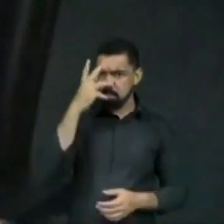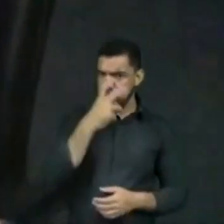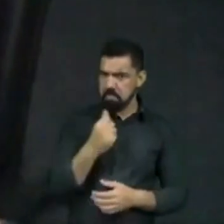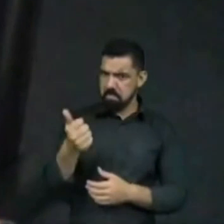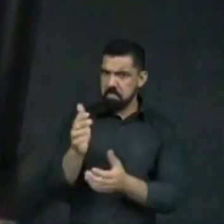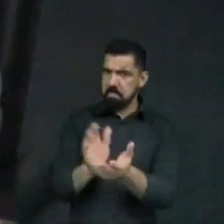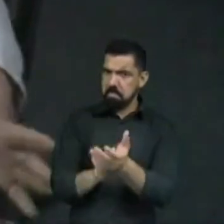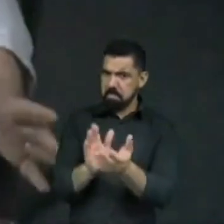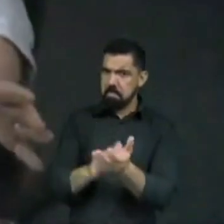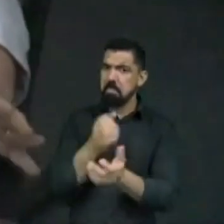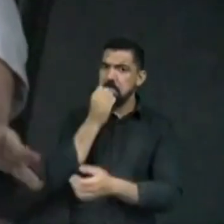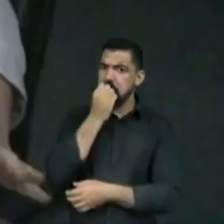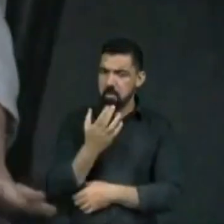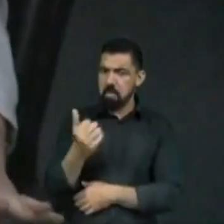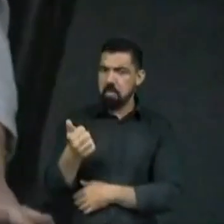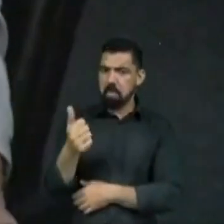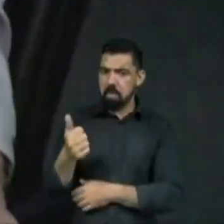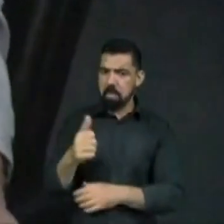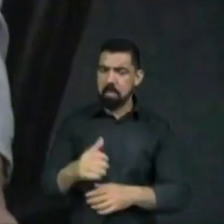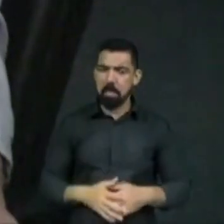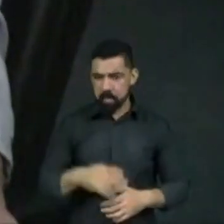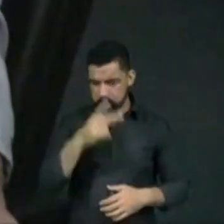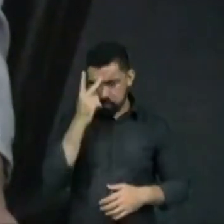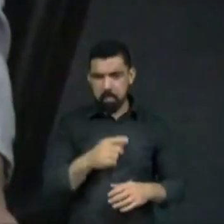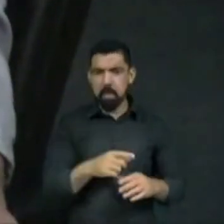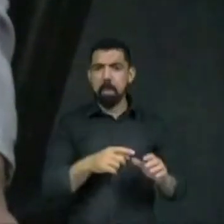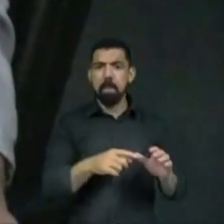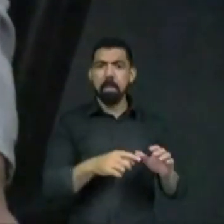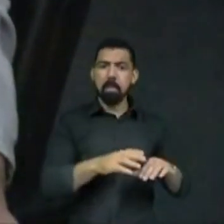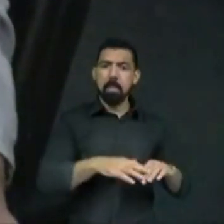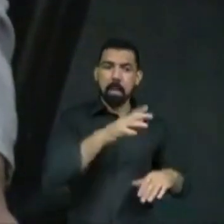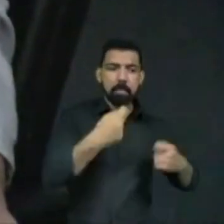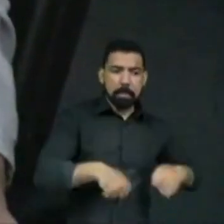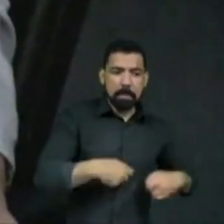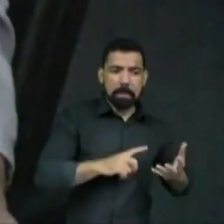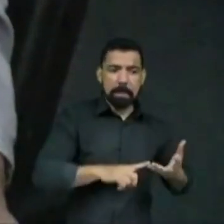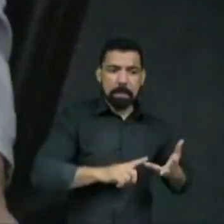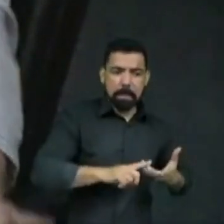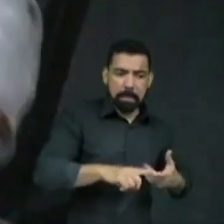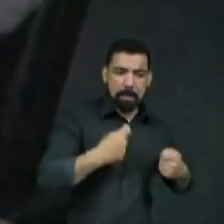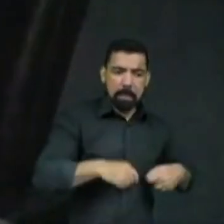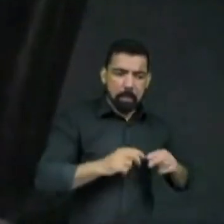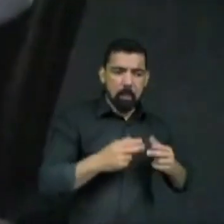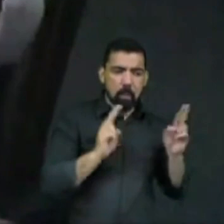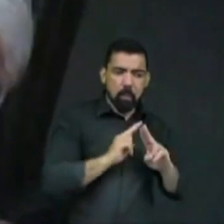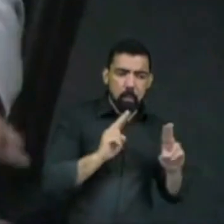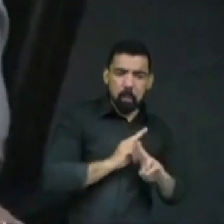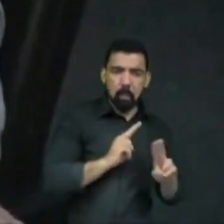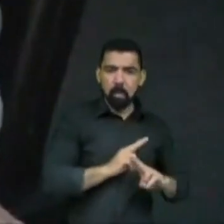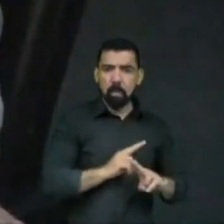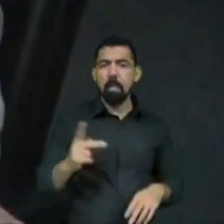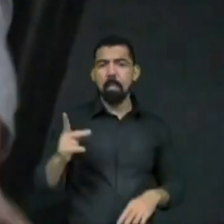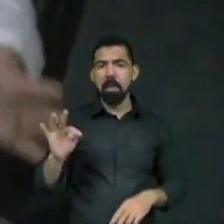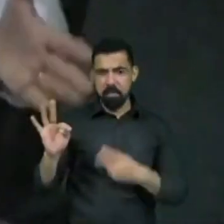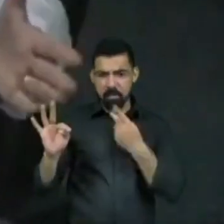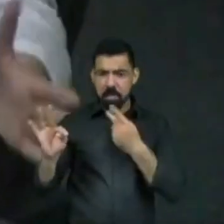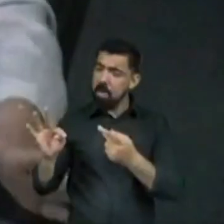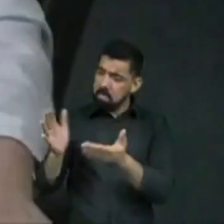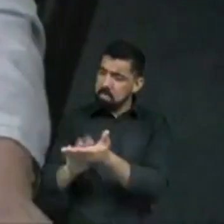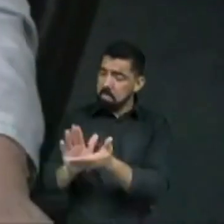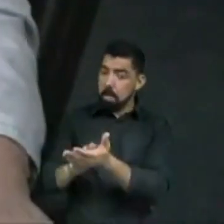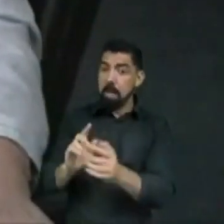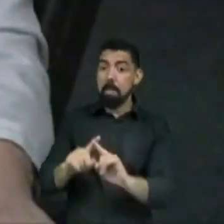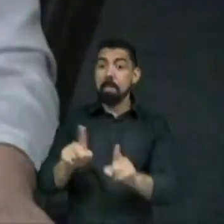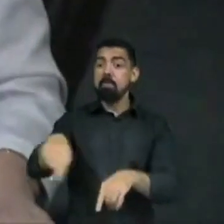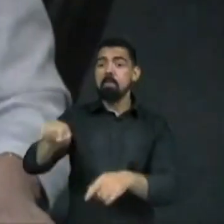das pessoas que menos precisam. Que essa frase aqui, pessoas que menos precisam, já virou até um jargão. É o que as